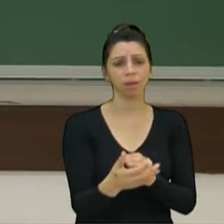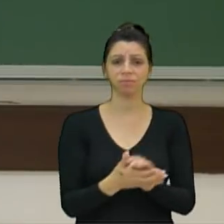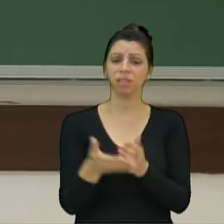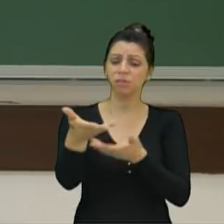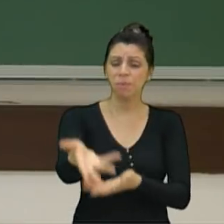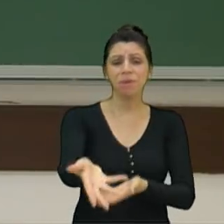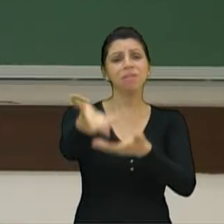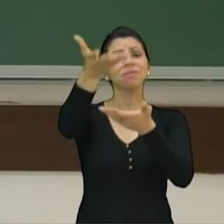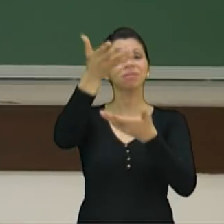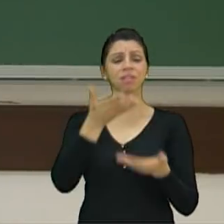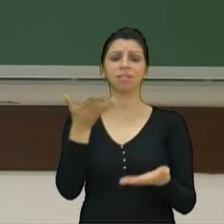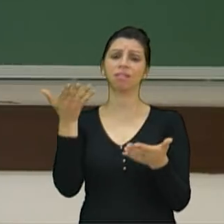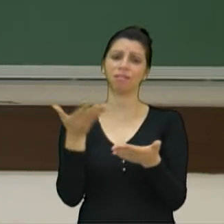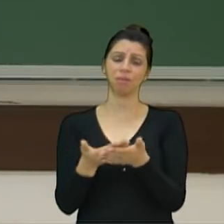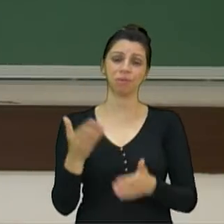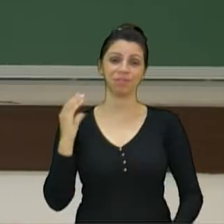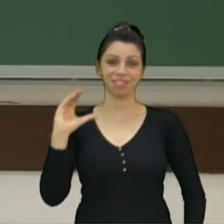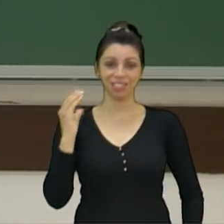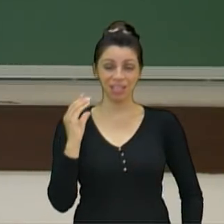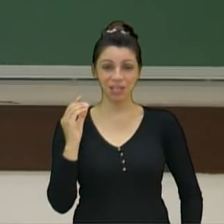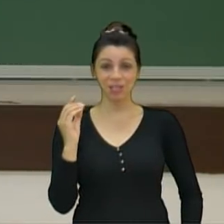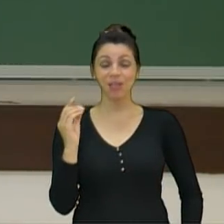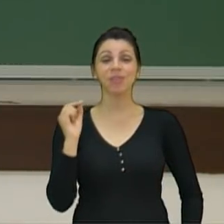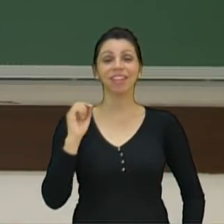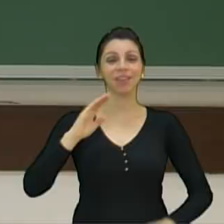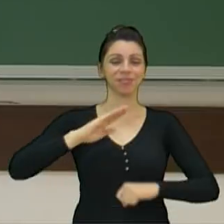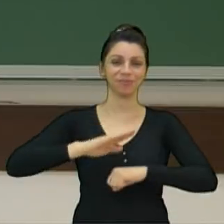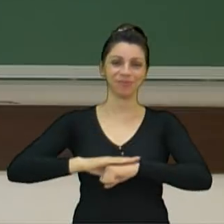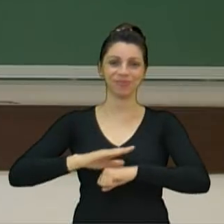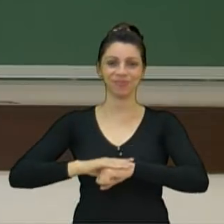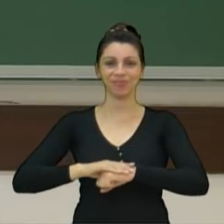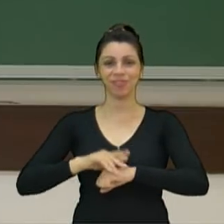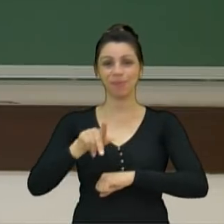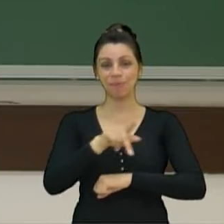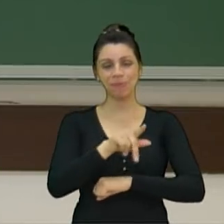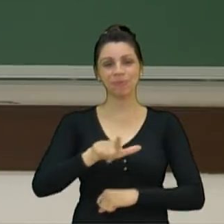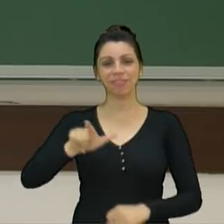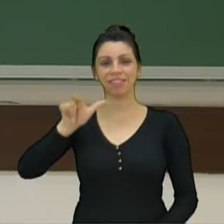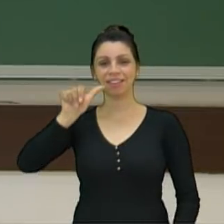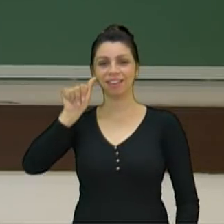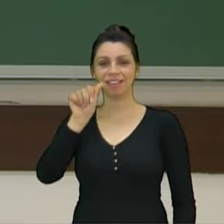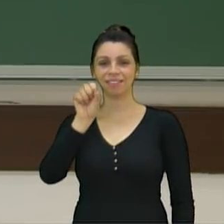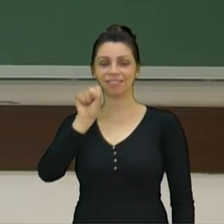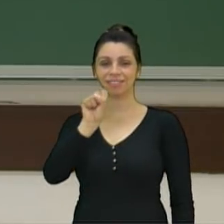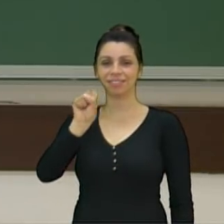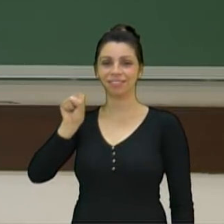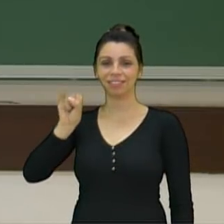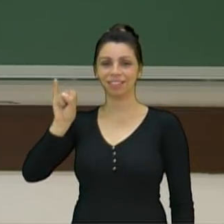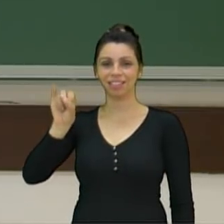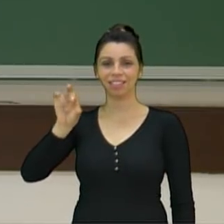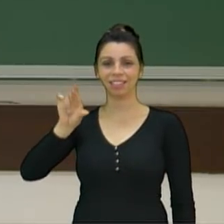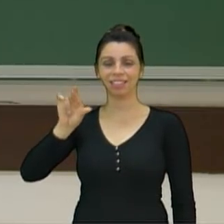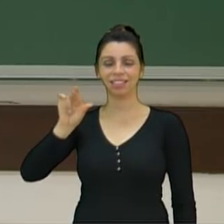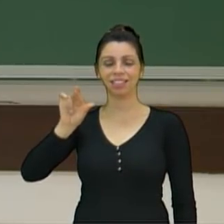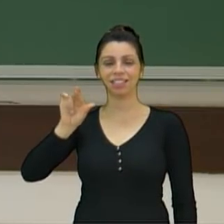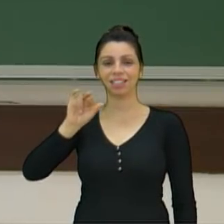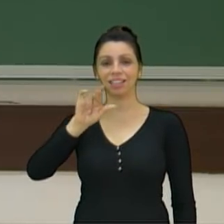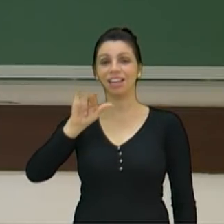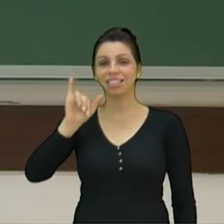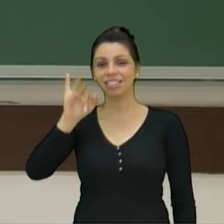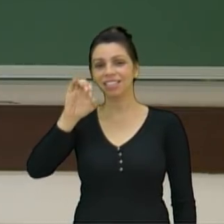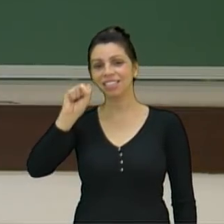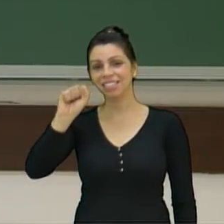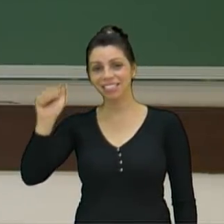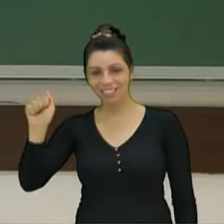bem-vindos a mais uma aula de ciências comigo, professora Larissa. Na aula de hoje, nós vamos dar continuidade ao